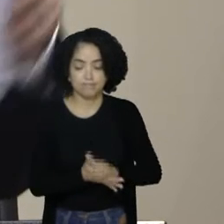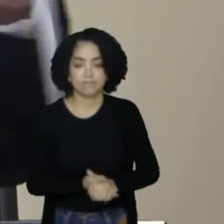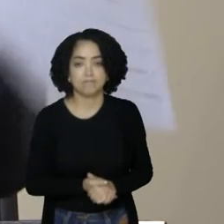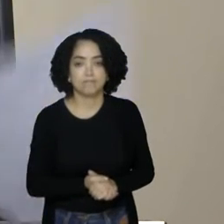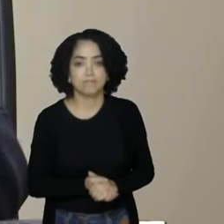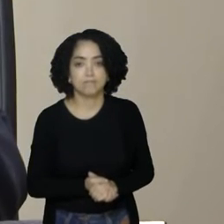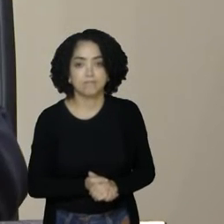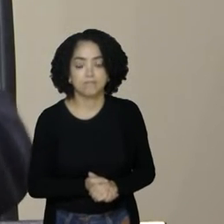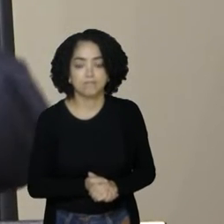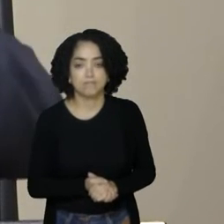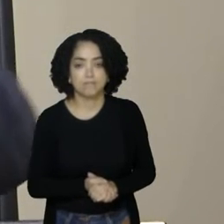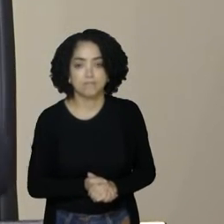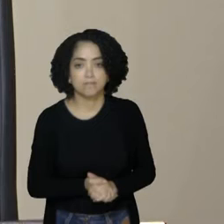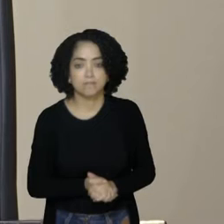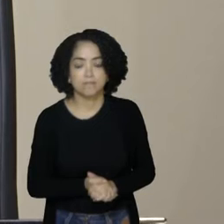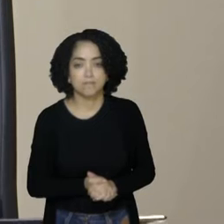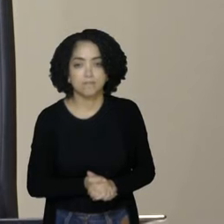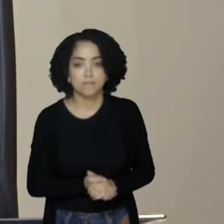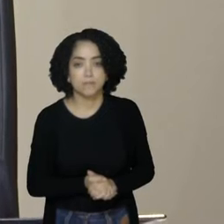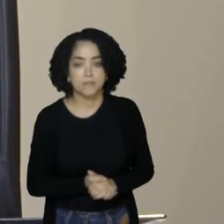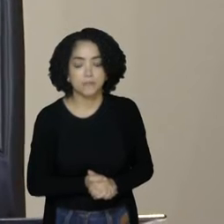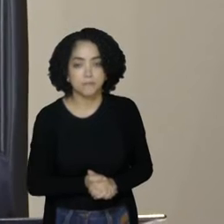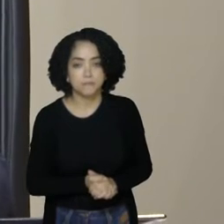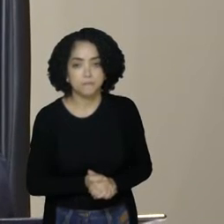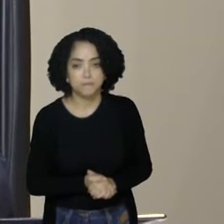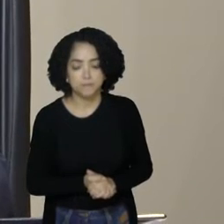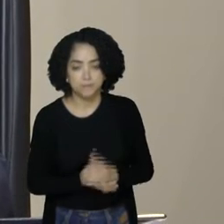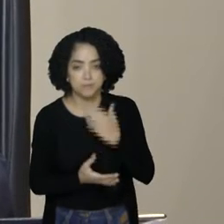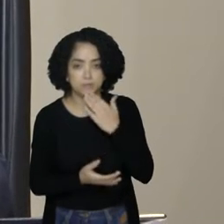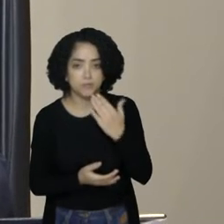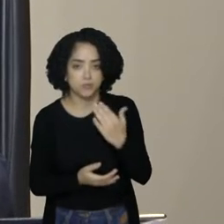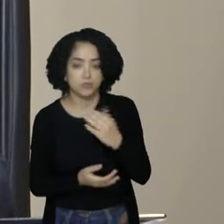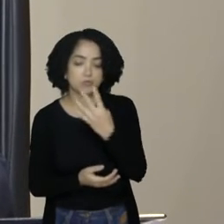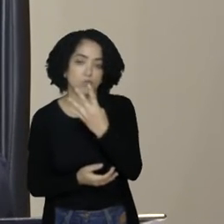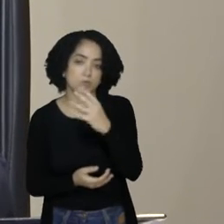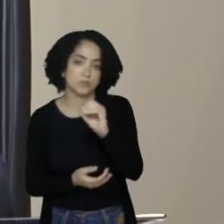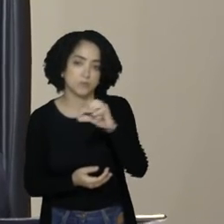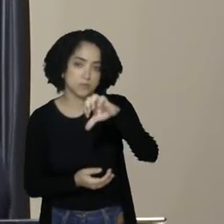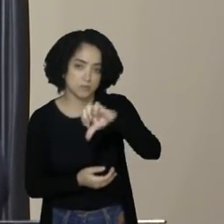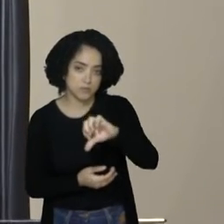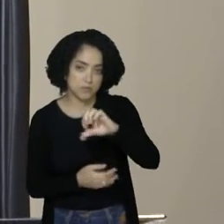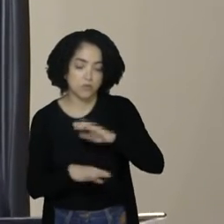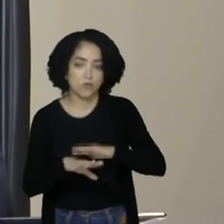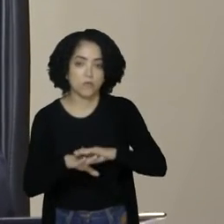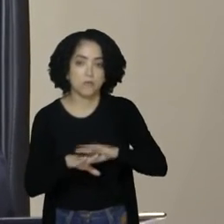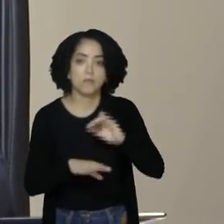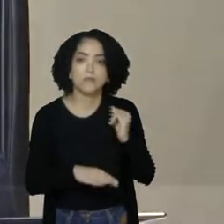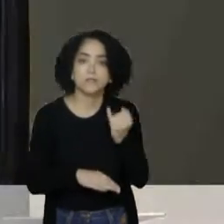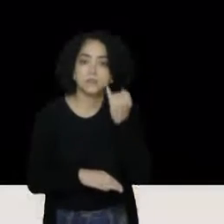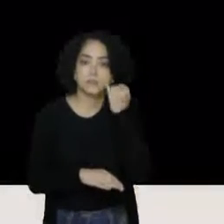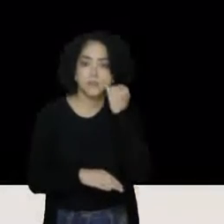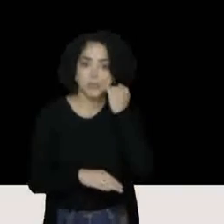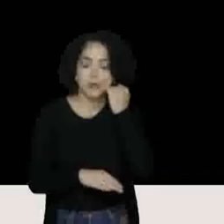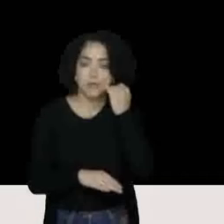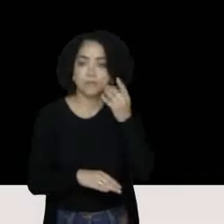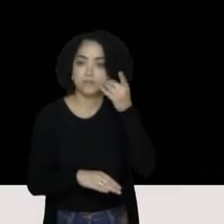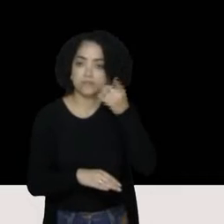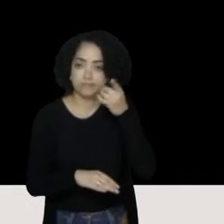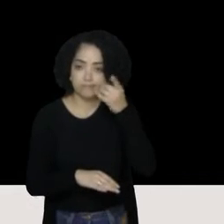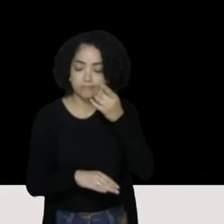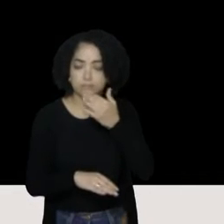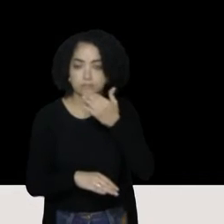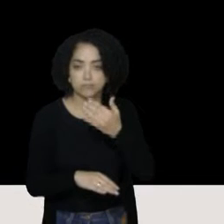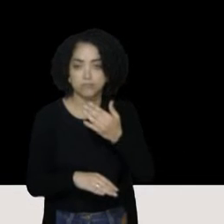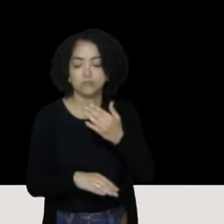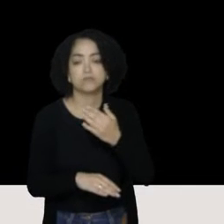o pedido de informação. Pedido de informação 409, autor deputado Gessé Lopes, solicita o